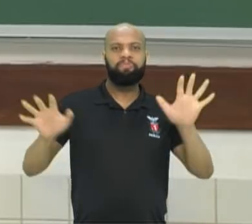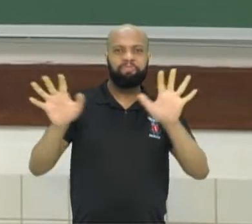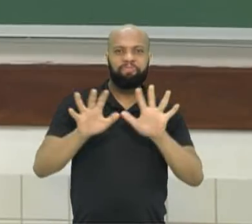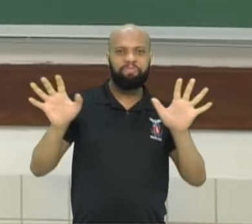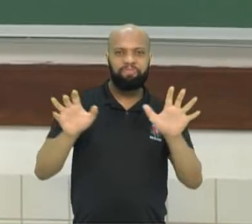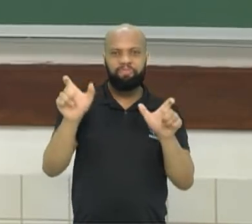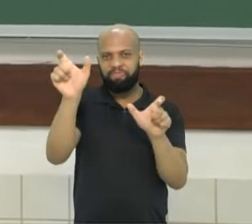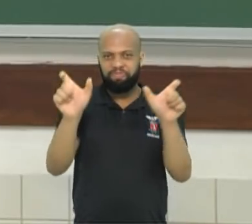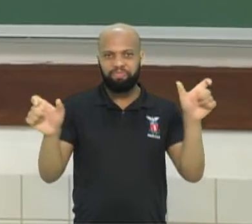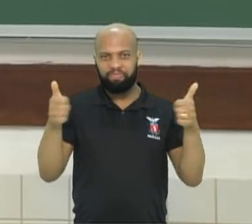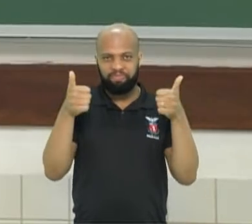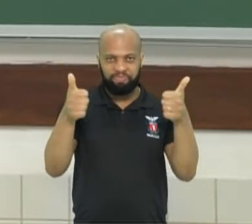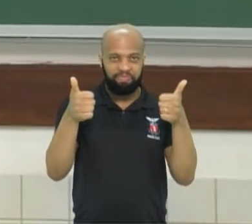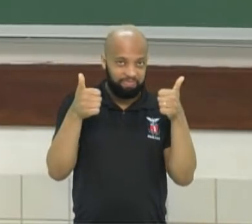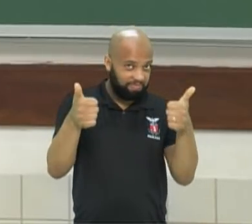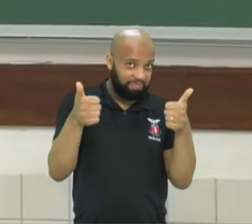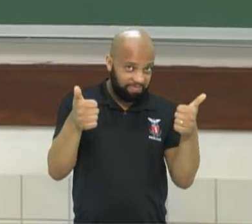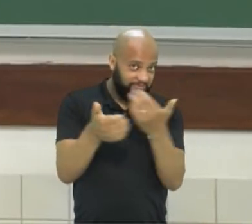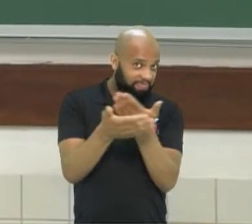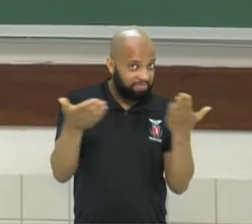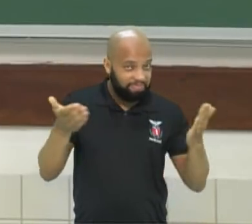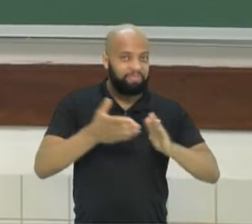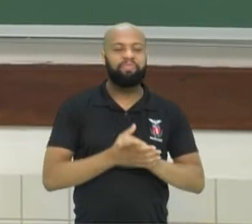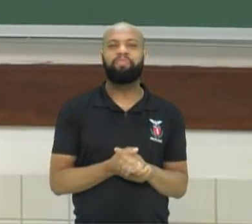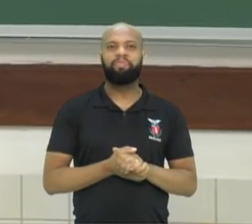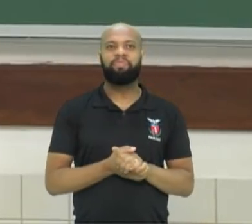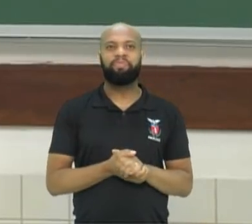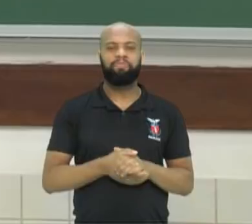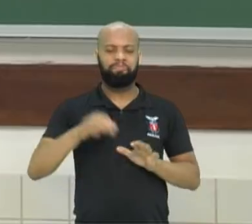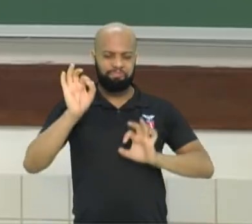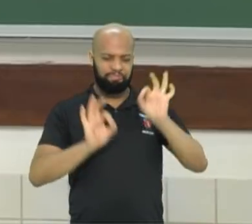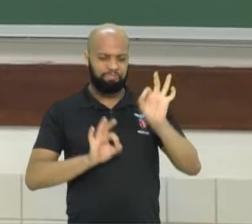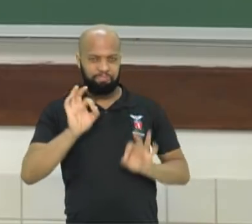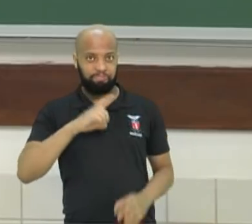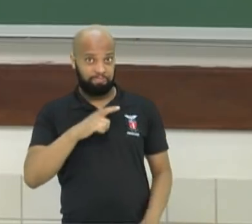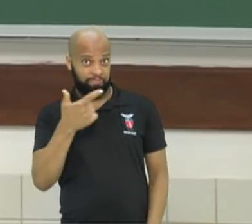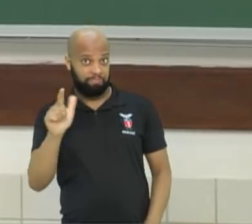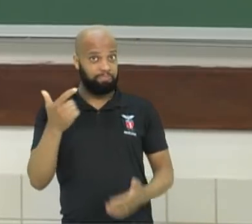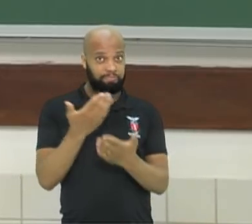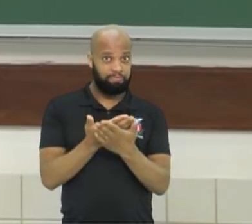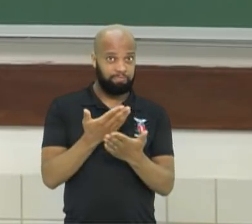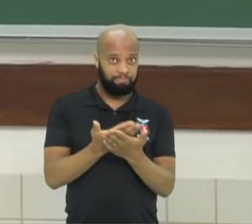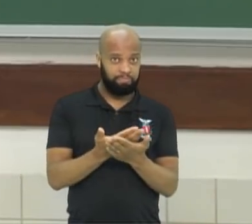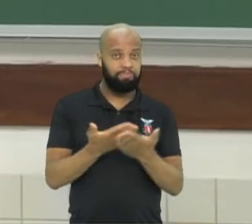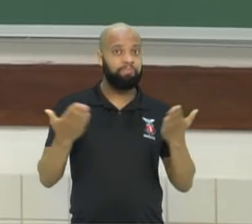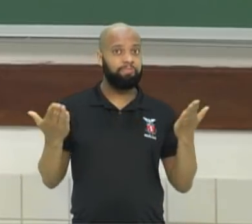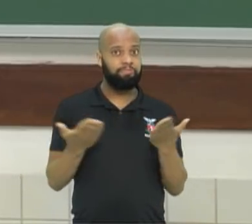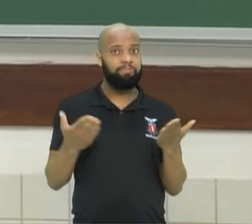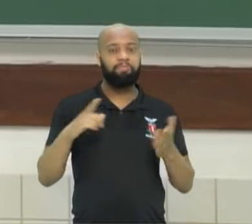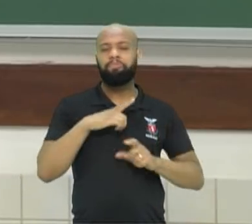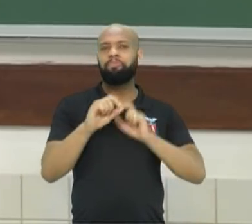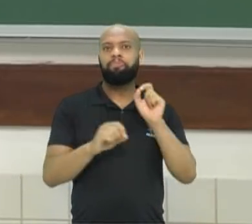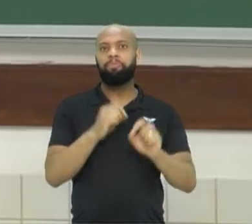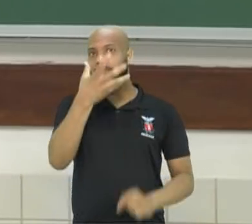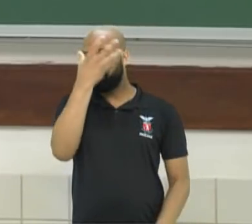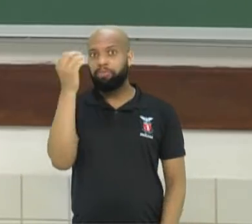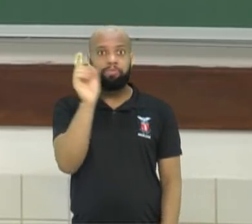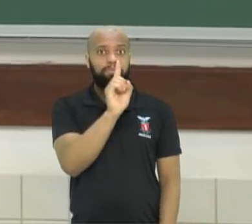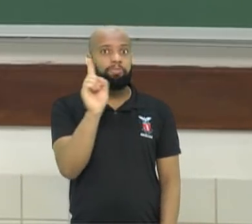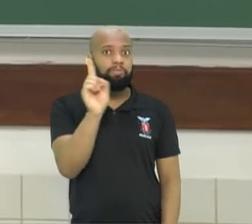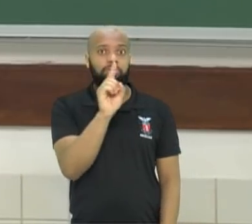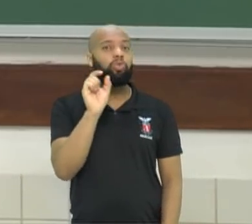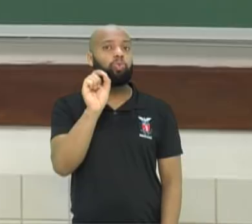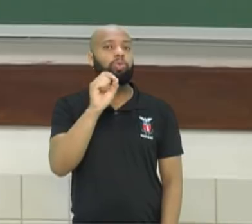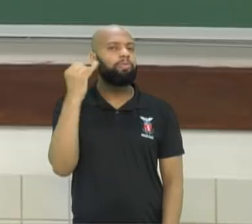guys, how are you? E aí galera, tudo certo com vocês? Preparados para mais uma aula? Então vamos lá. O que a gente não pode